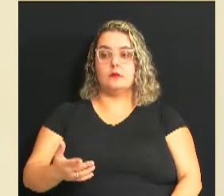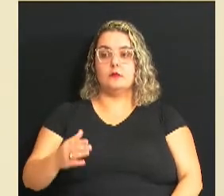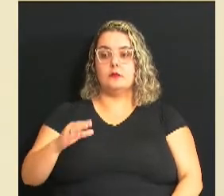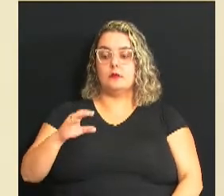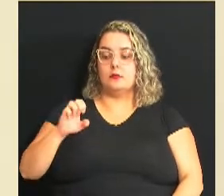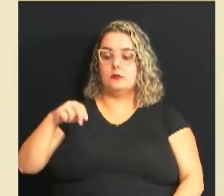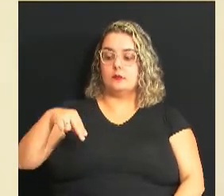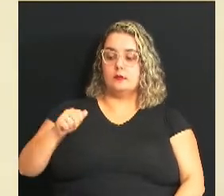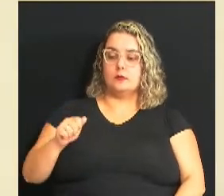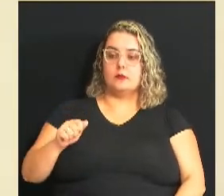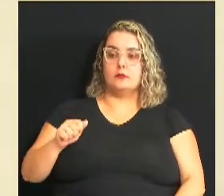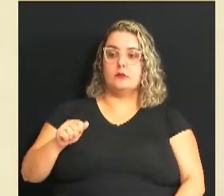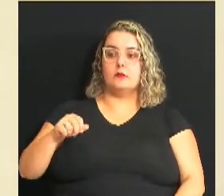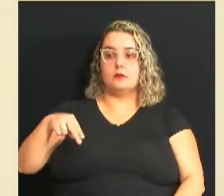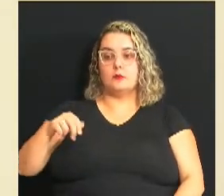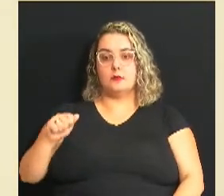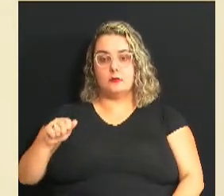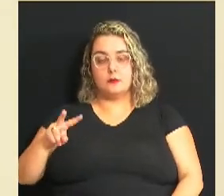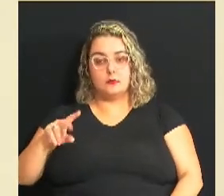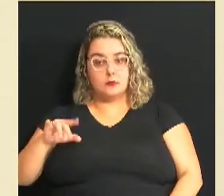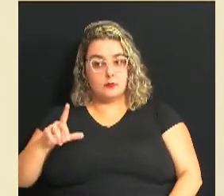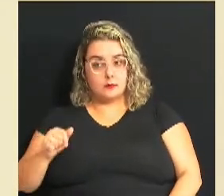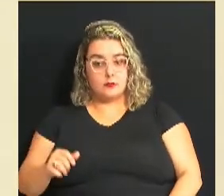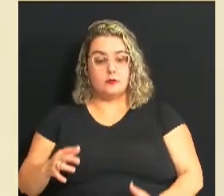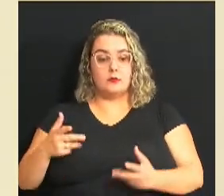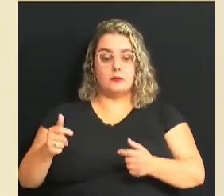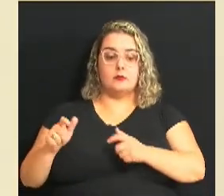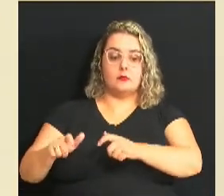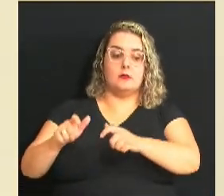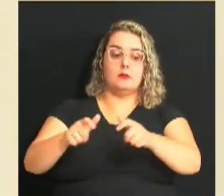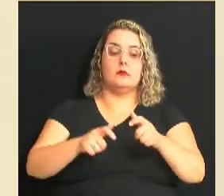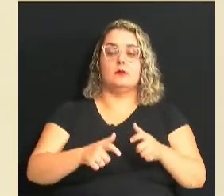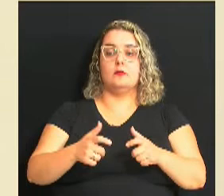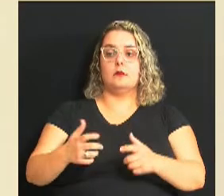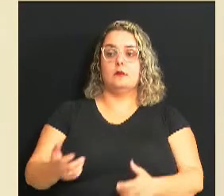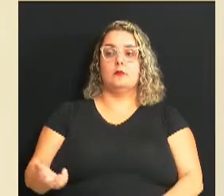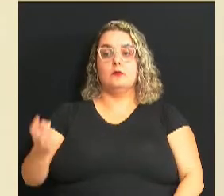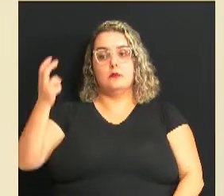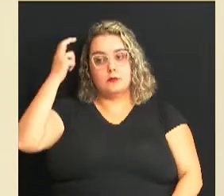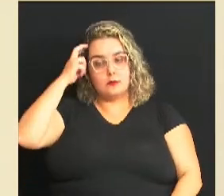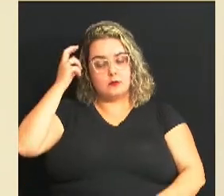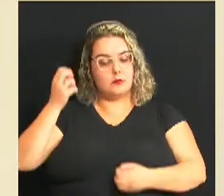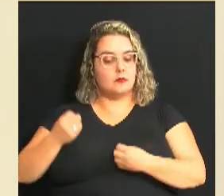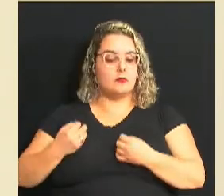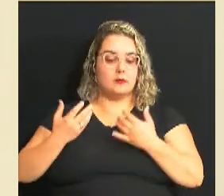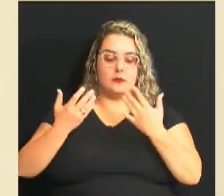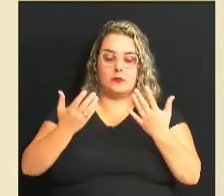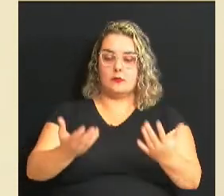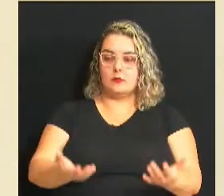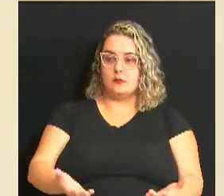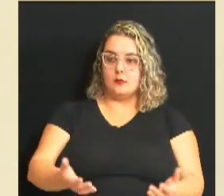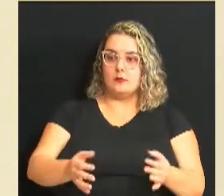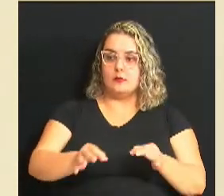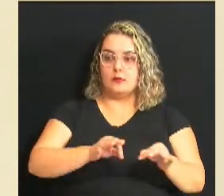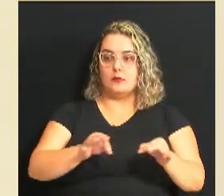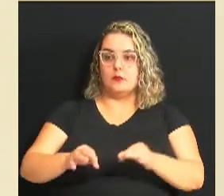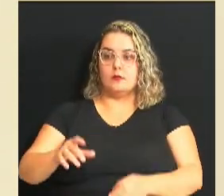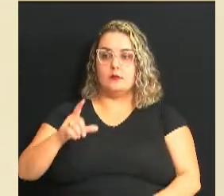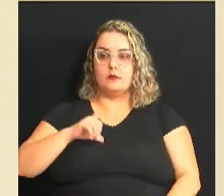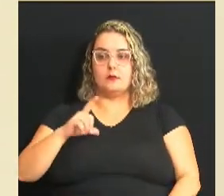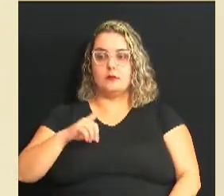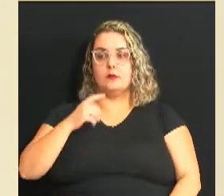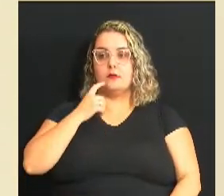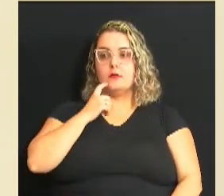em que todos os espaços culturais ali estão apresentando sua produção, Então, todos os dias, teve segunda-feira,